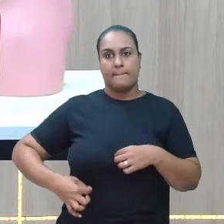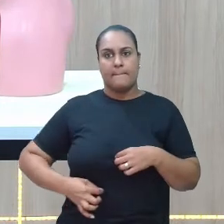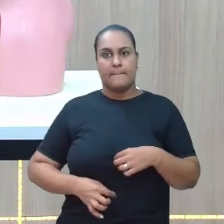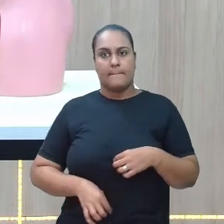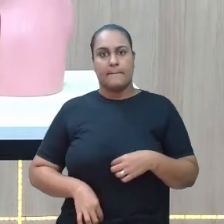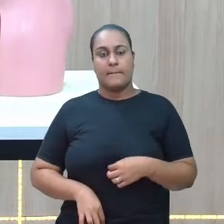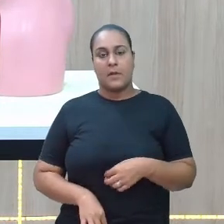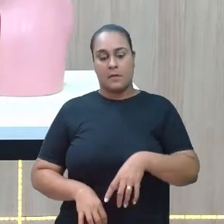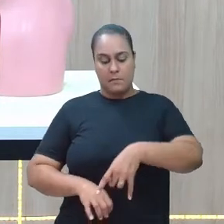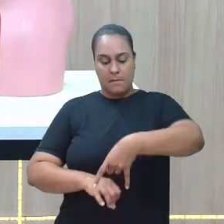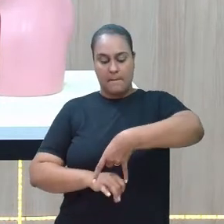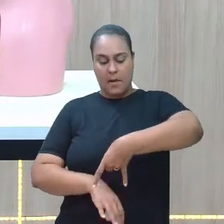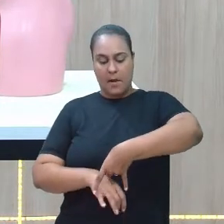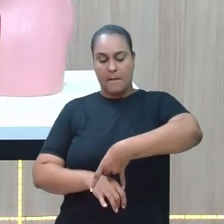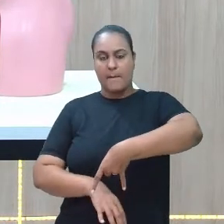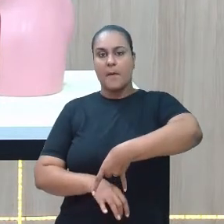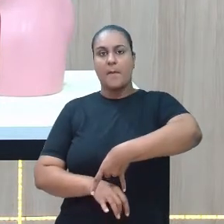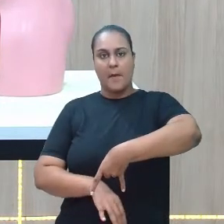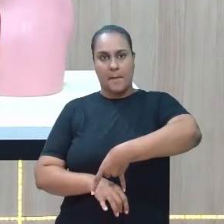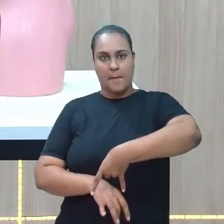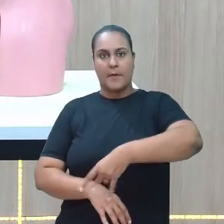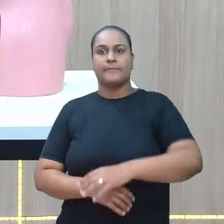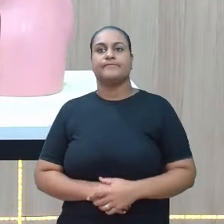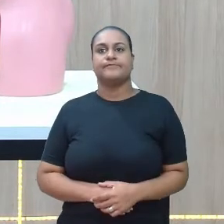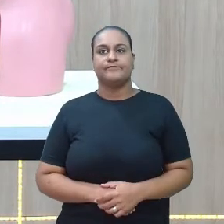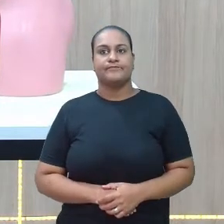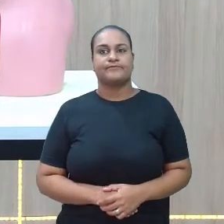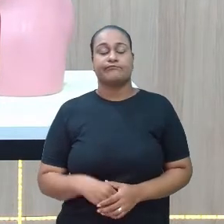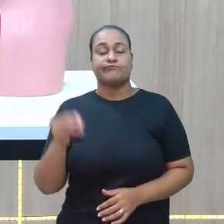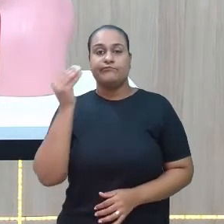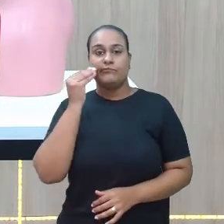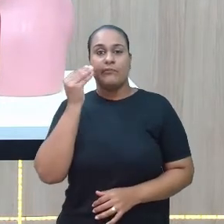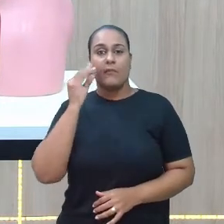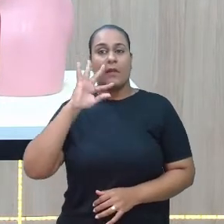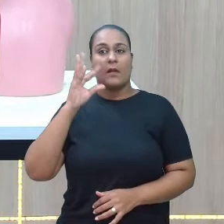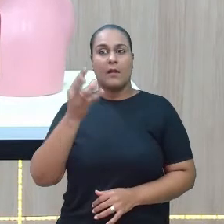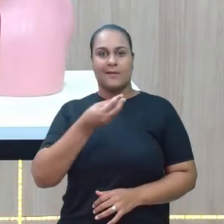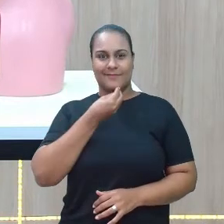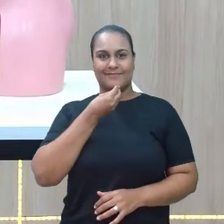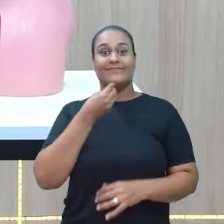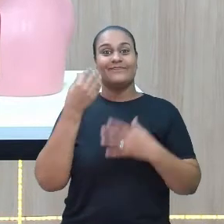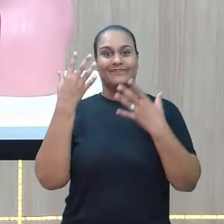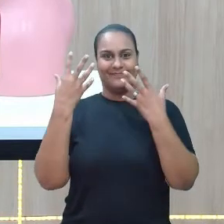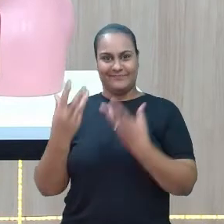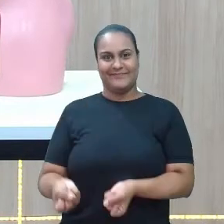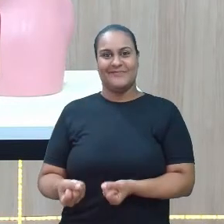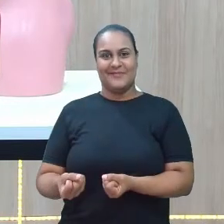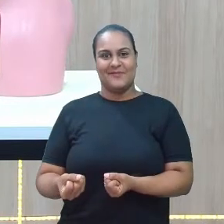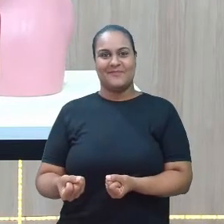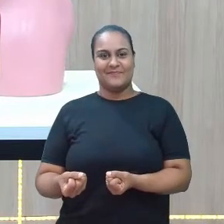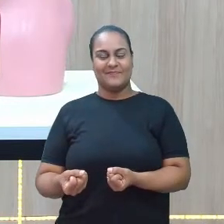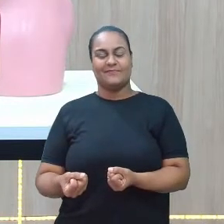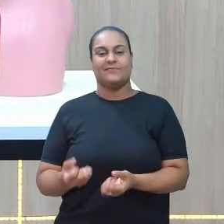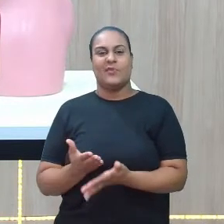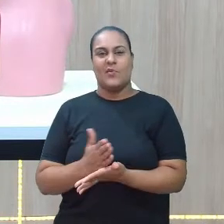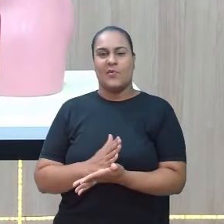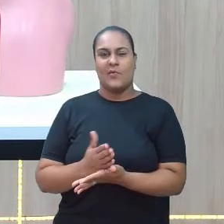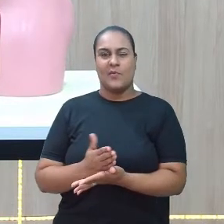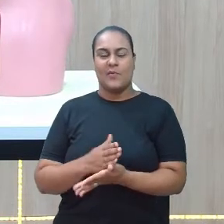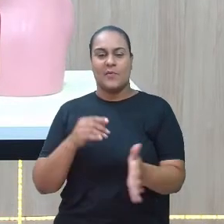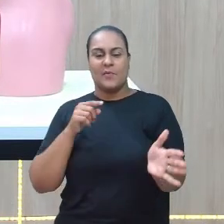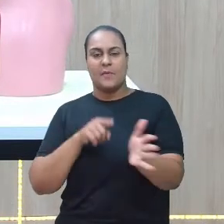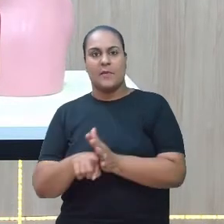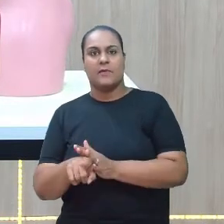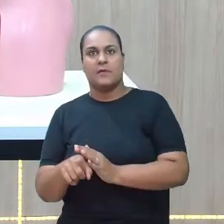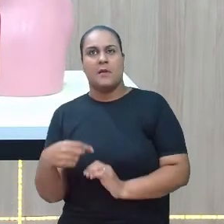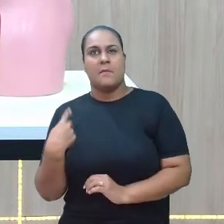depois eliminarmos através da uretra. E vamos aqui testar o nosso conhecimento com algumas perguntas